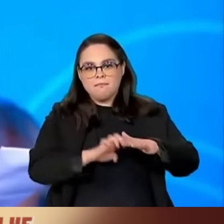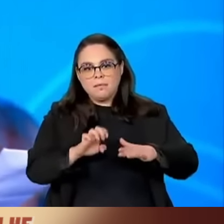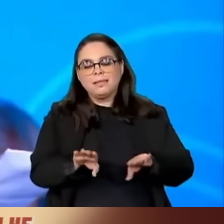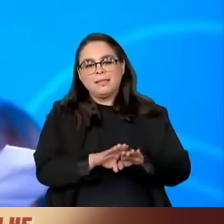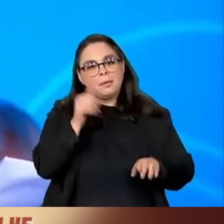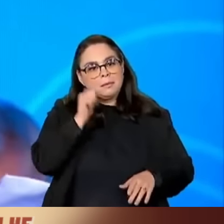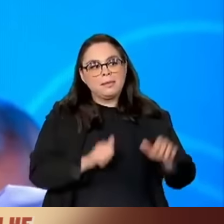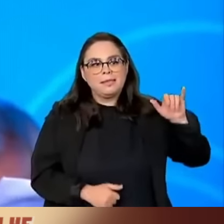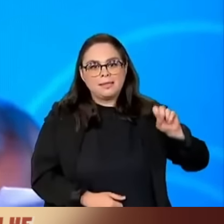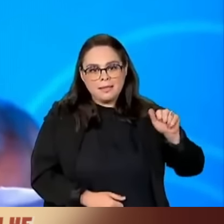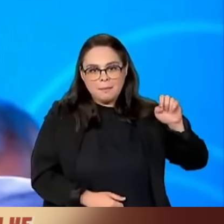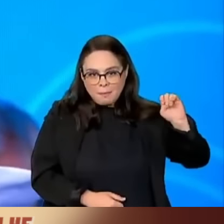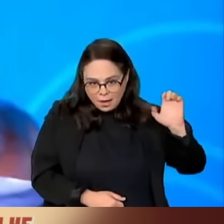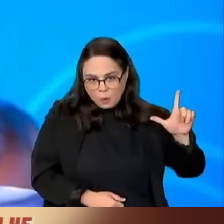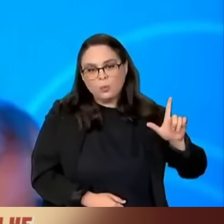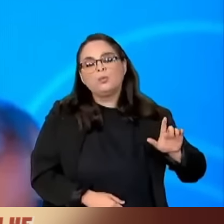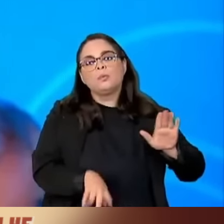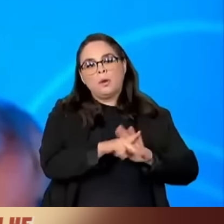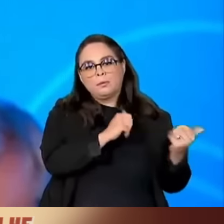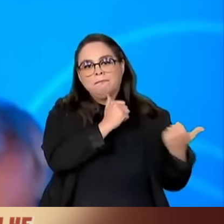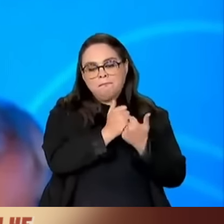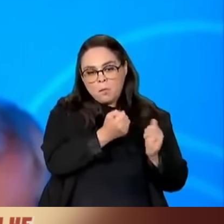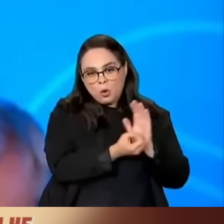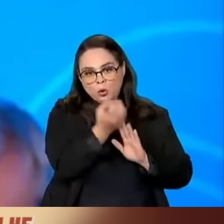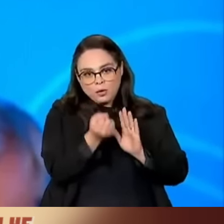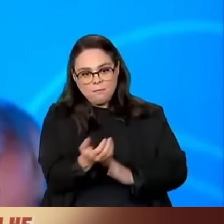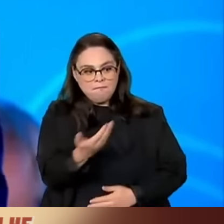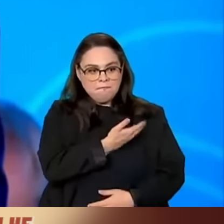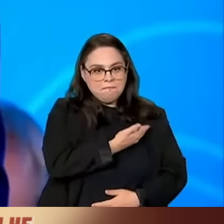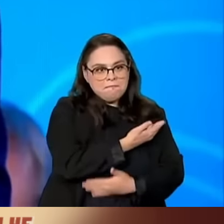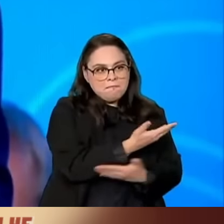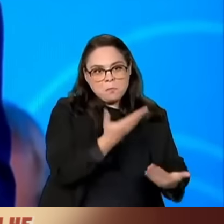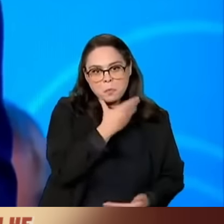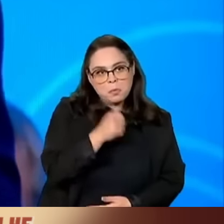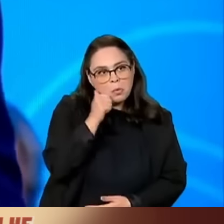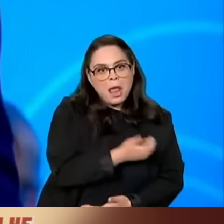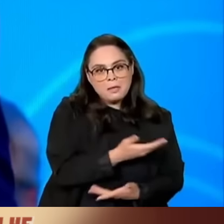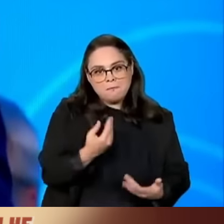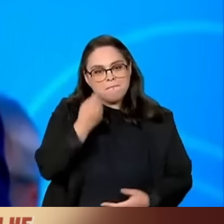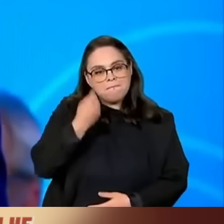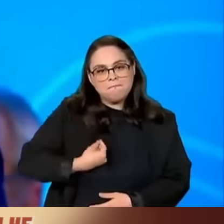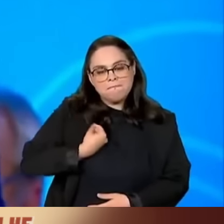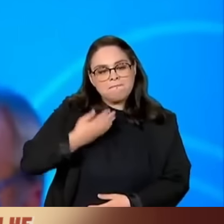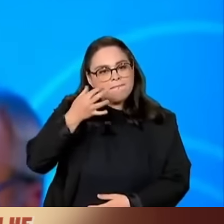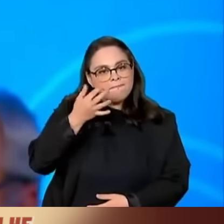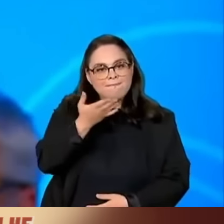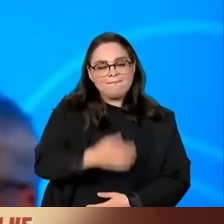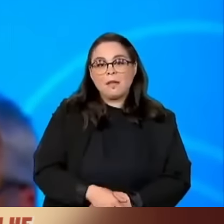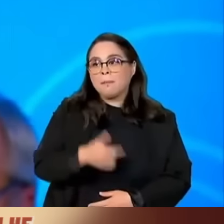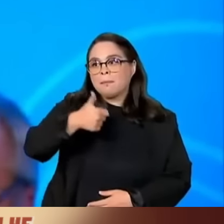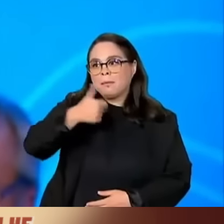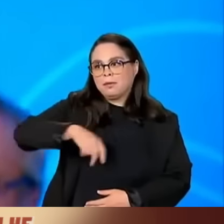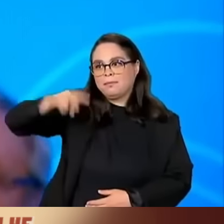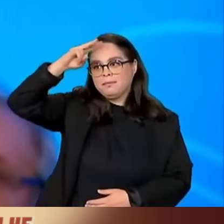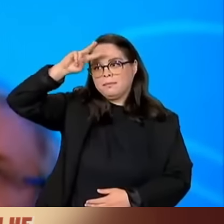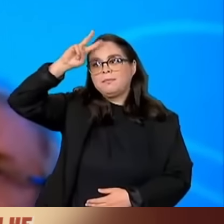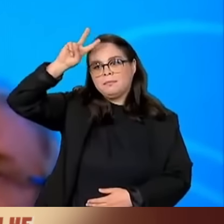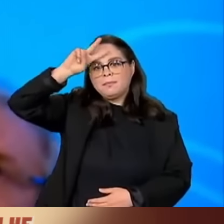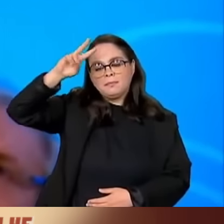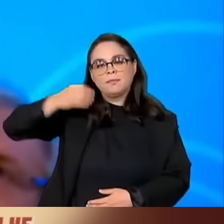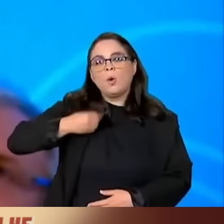Lima, assistente de produção, amigas e amigos. Primeiro, lembrar com carinho, voltando aqui